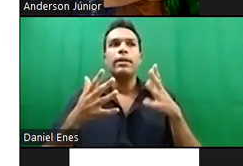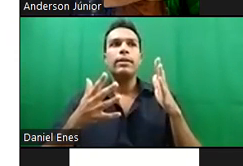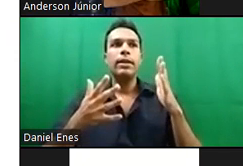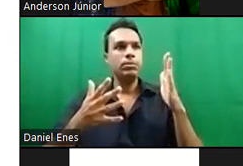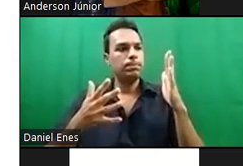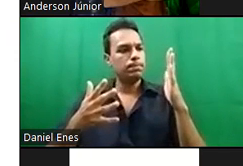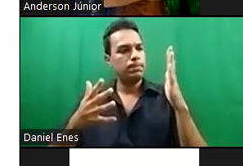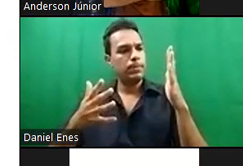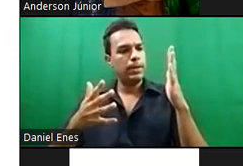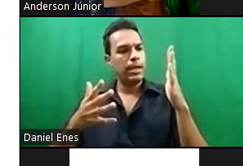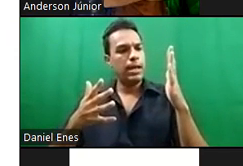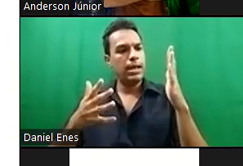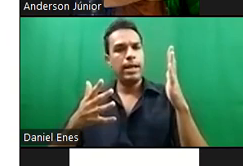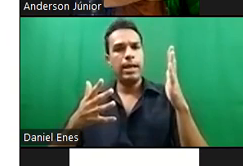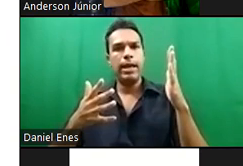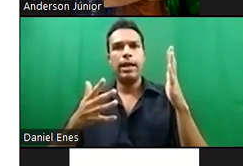Então,